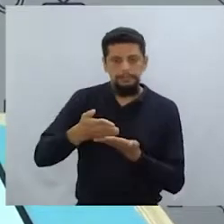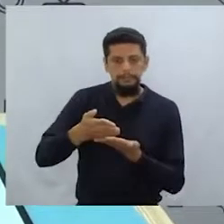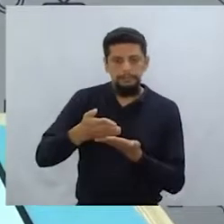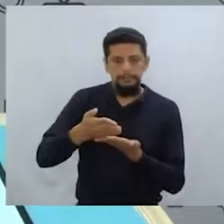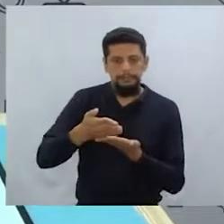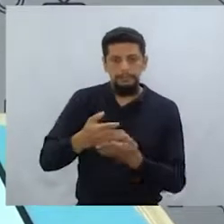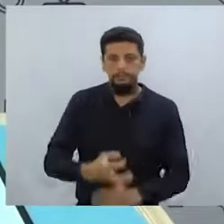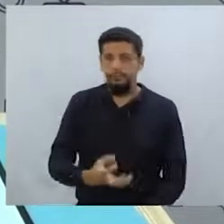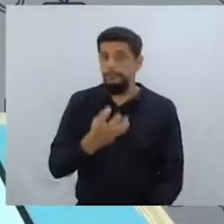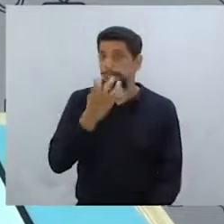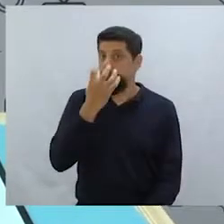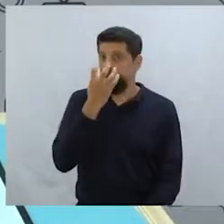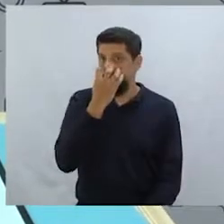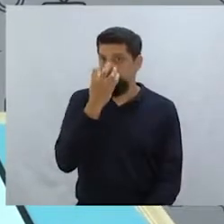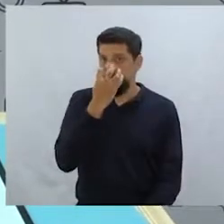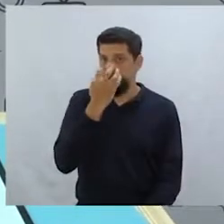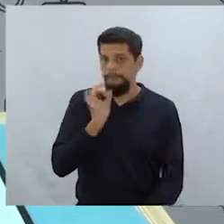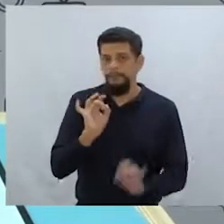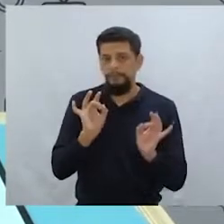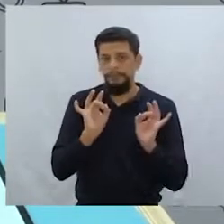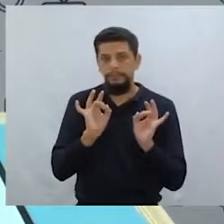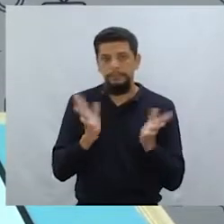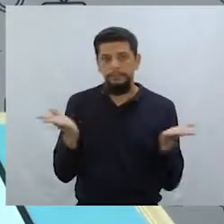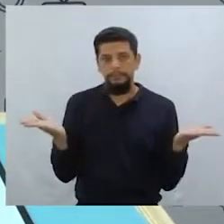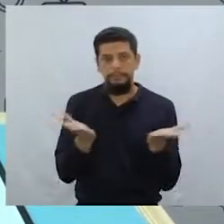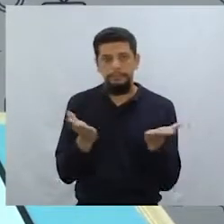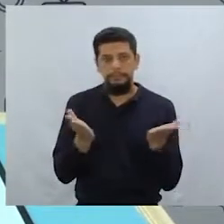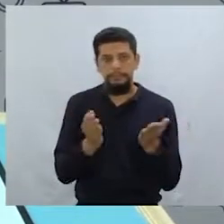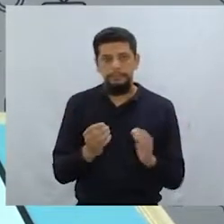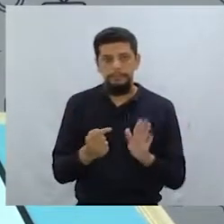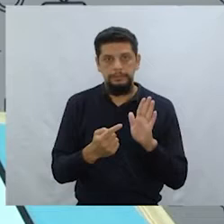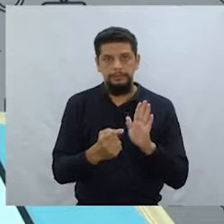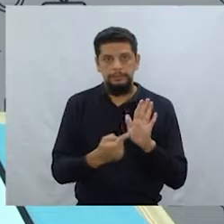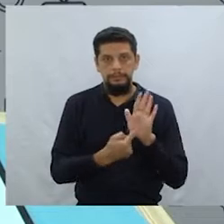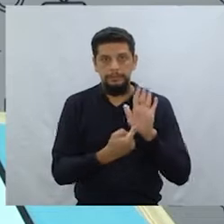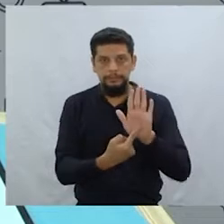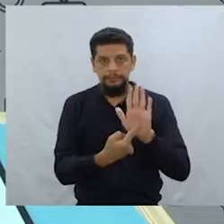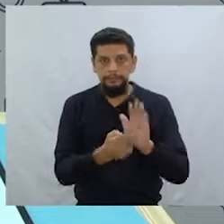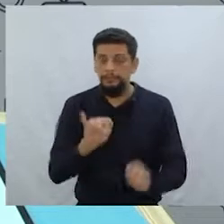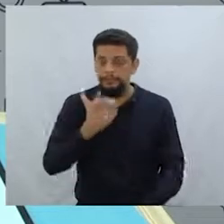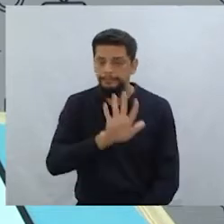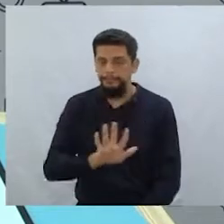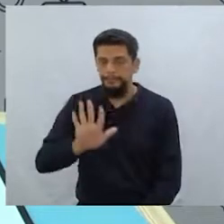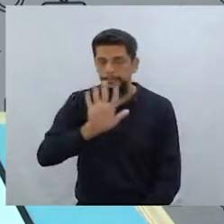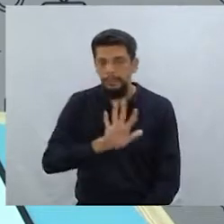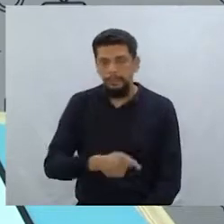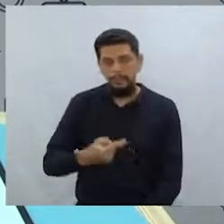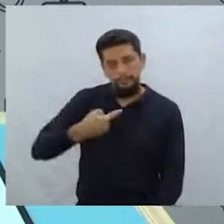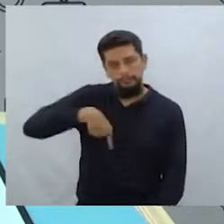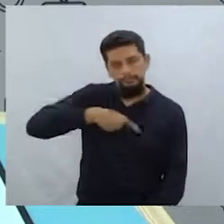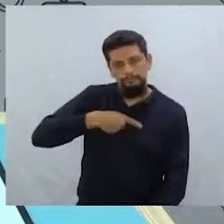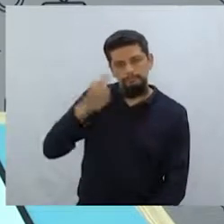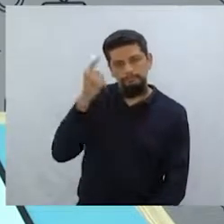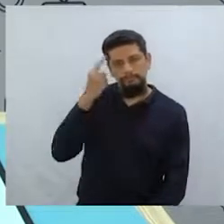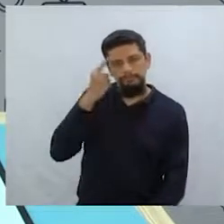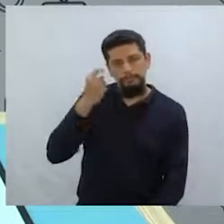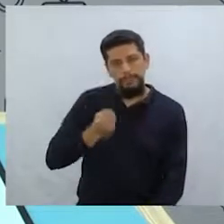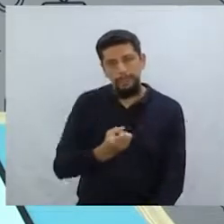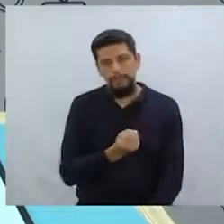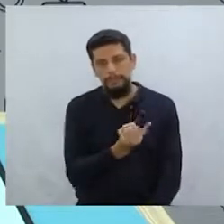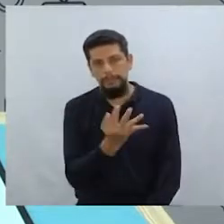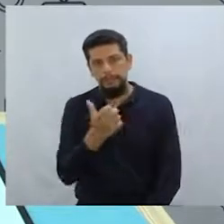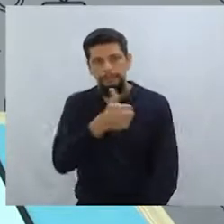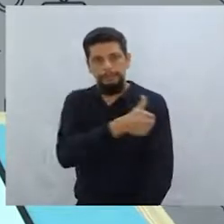começar com o cachorro. Só que agora a professora Márcia vai usar imagem, tá? Nós estamos pensando